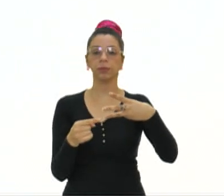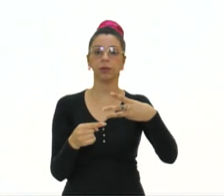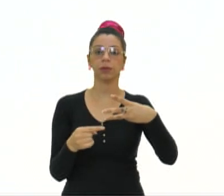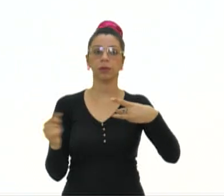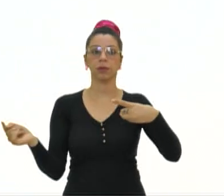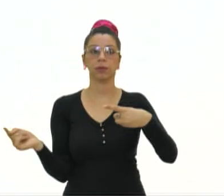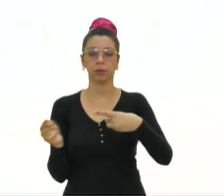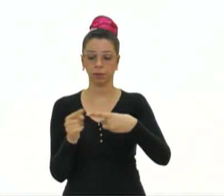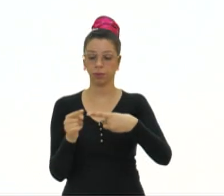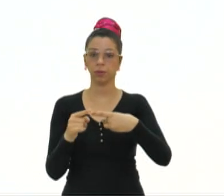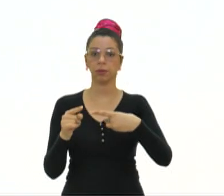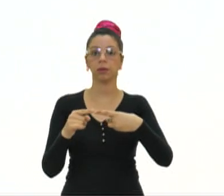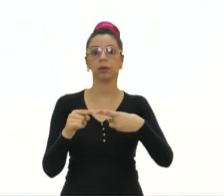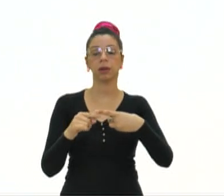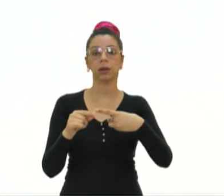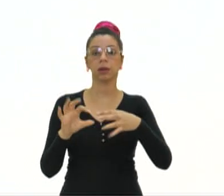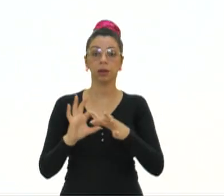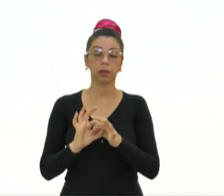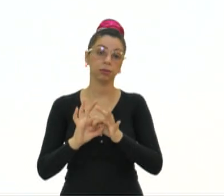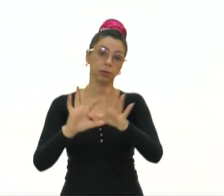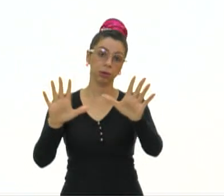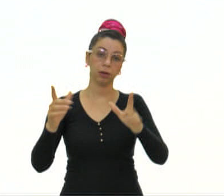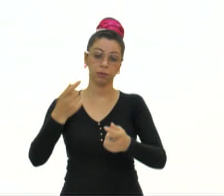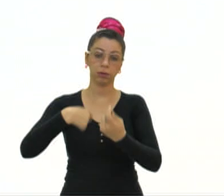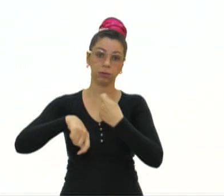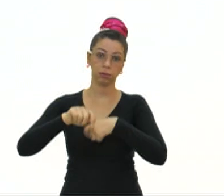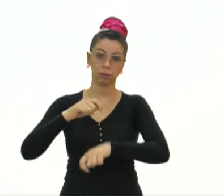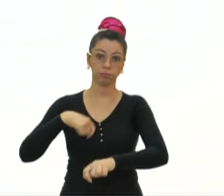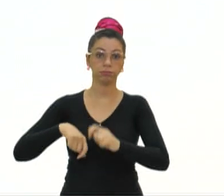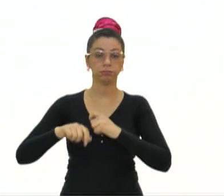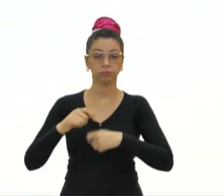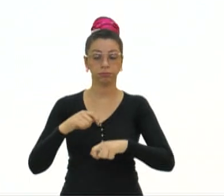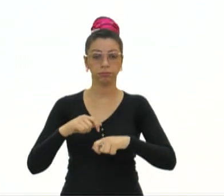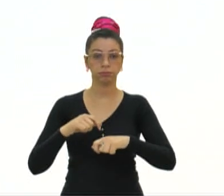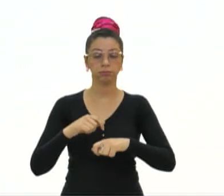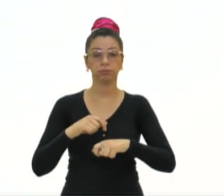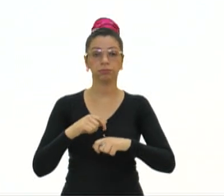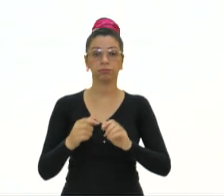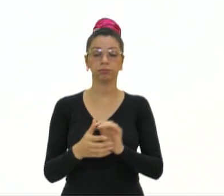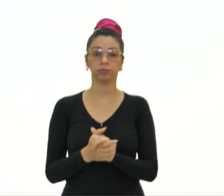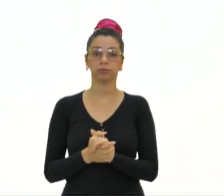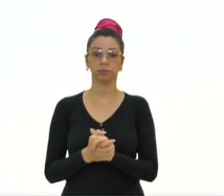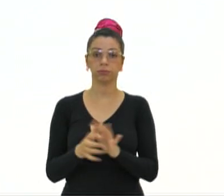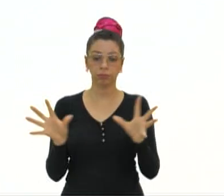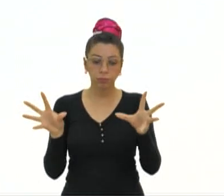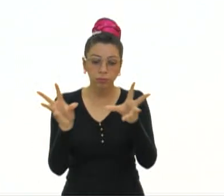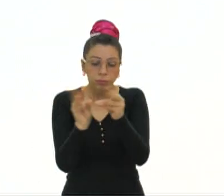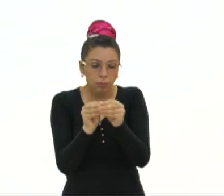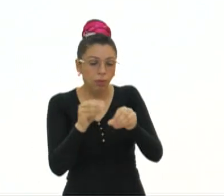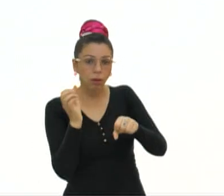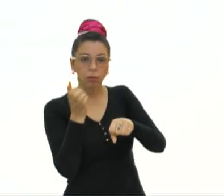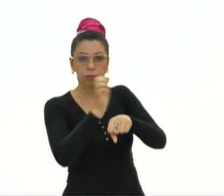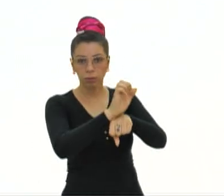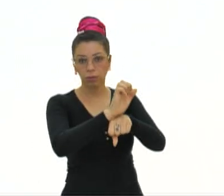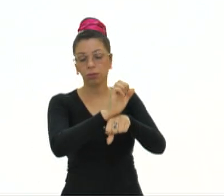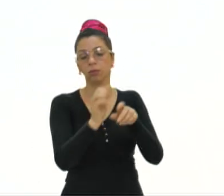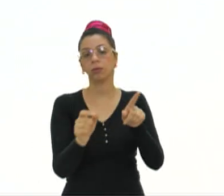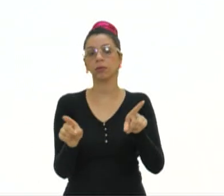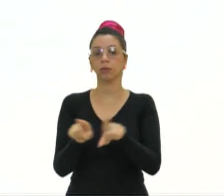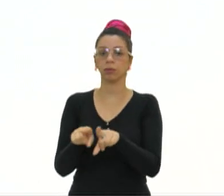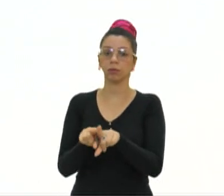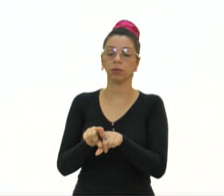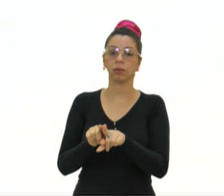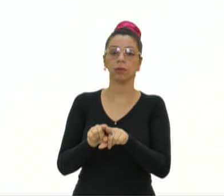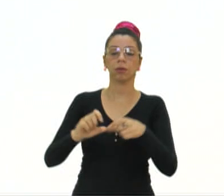analisamos. Uma Constituição liberal, uma Constituição assim que enxugava um pouco o Estado, uma Constituição que